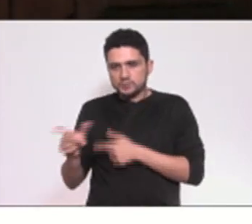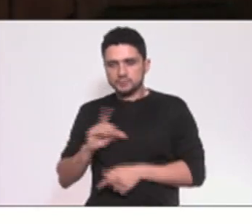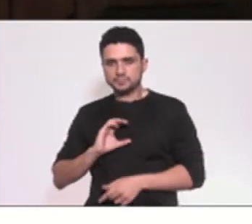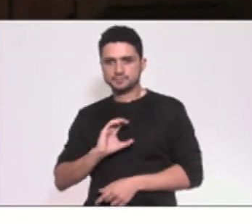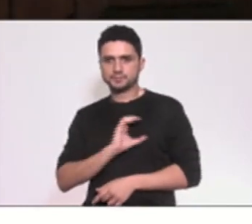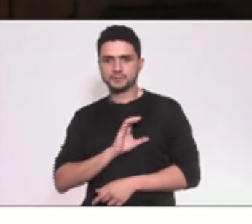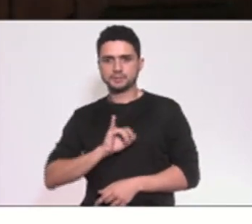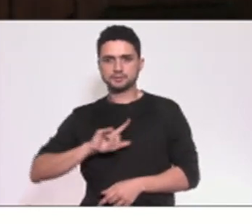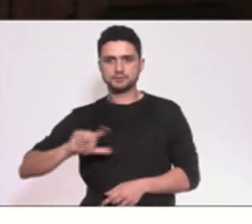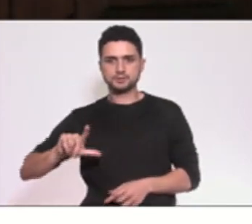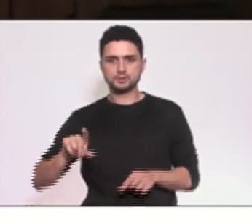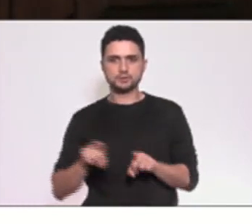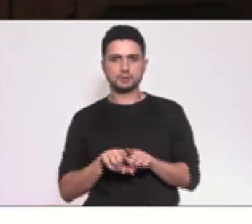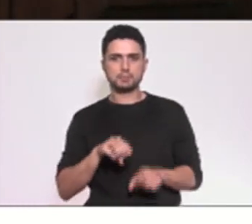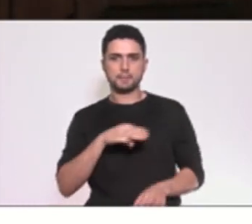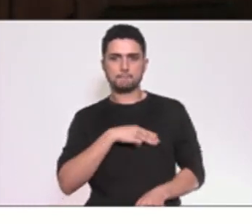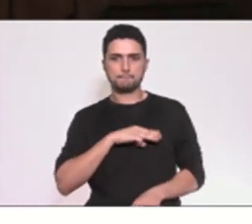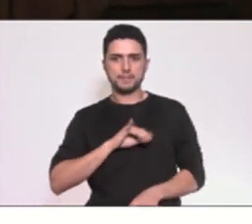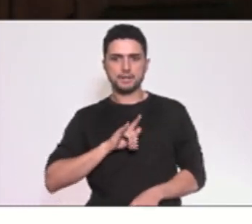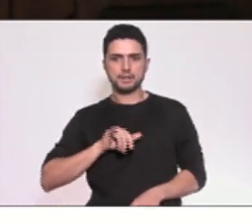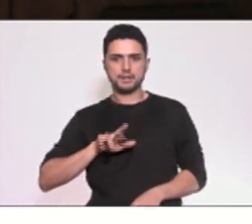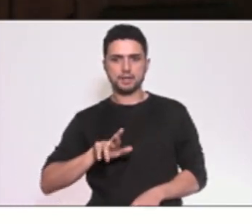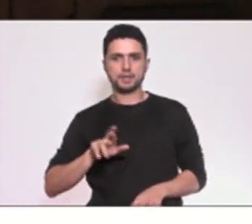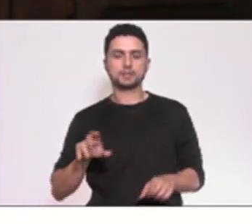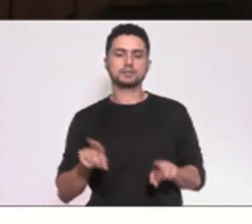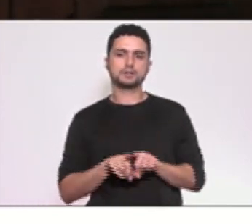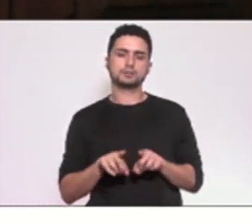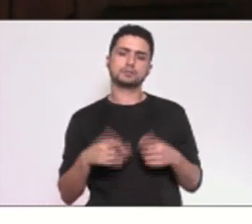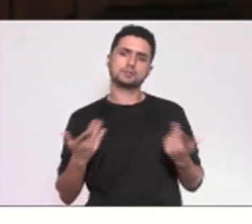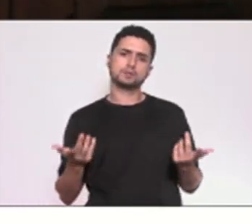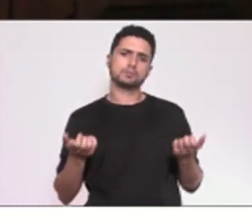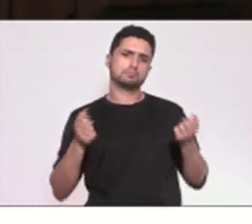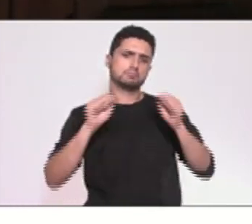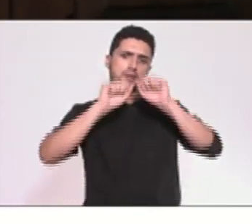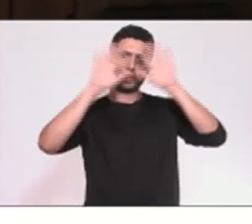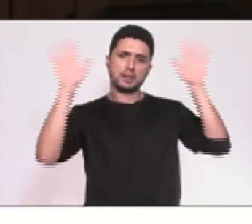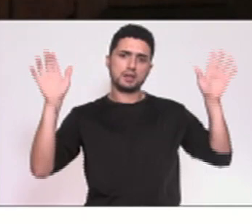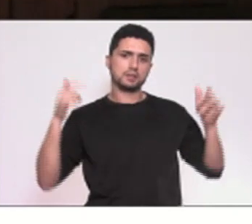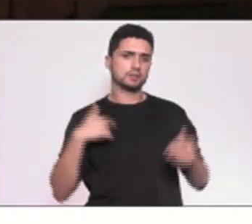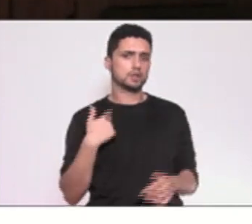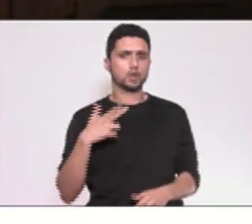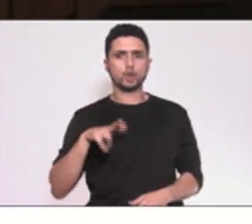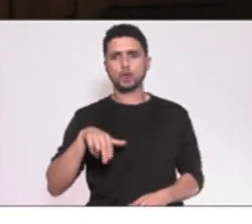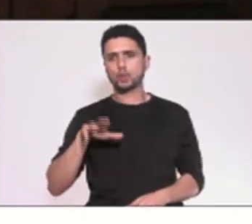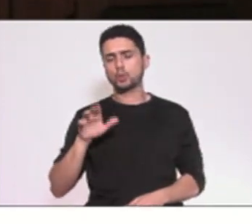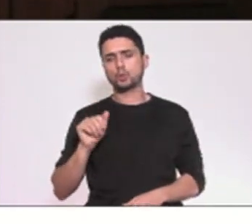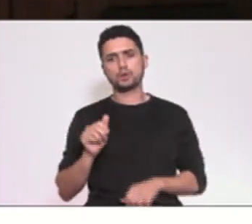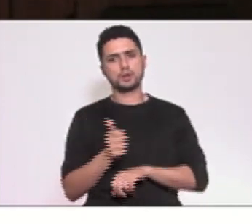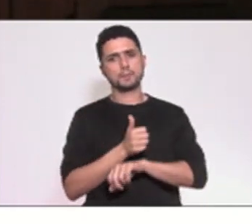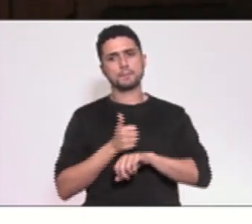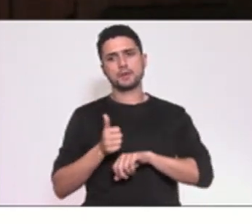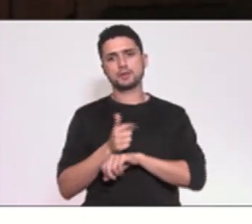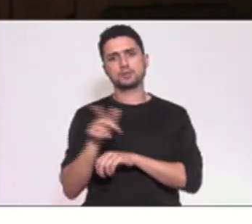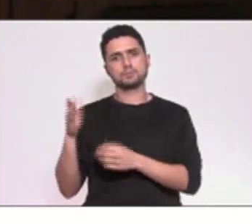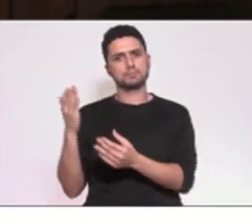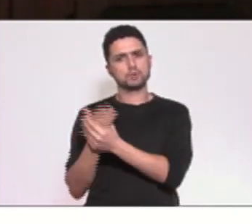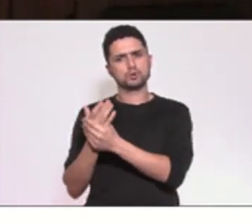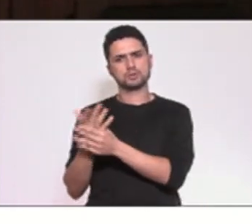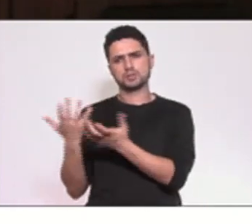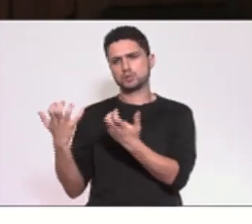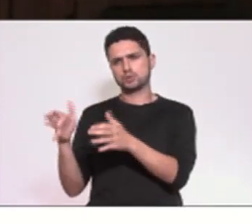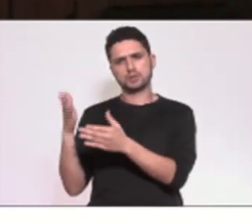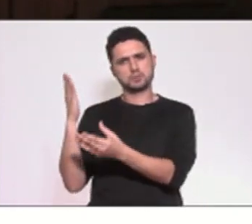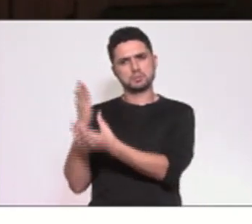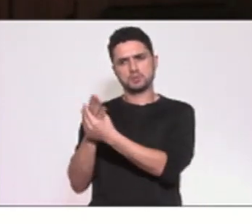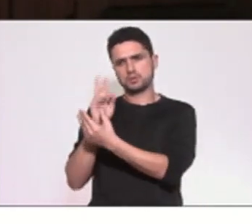ordem constitucional e o Estado democrático. Então está claro, senhor presidente, nunca vamos entrar no mérito do processo, eu não tive nem acesso e nem quero